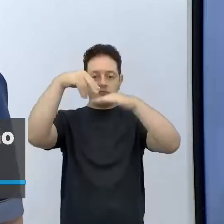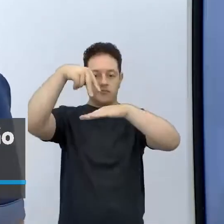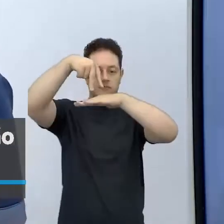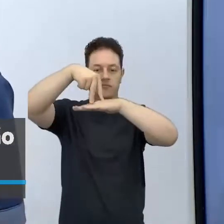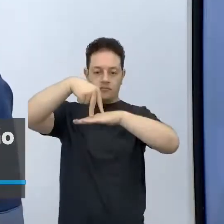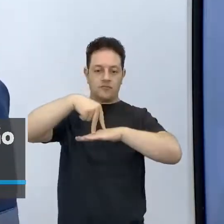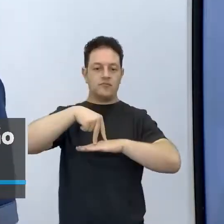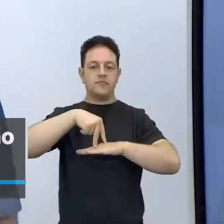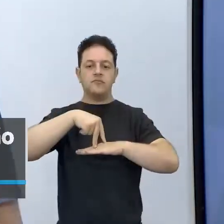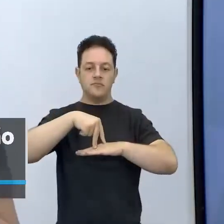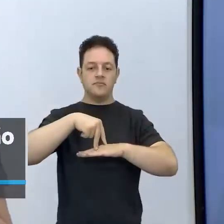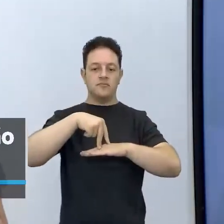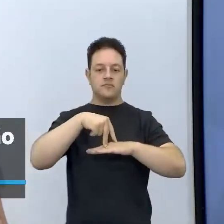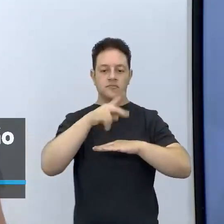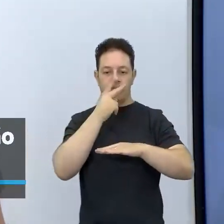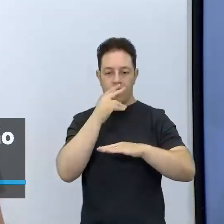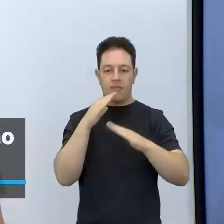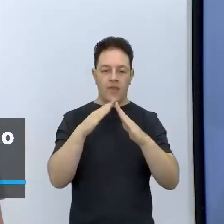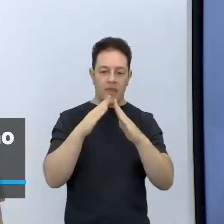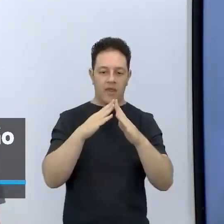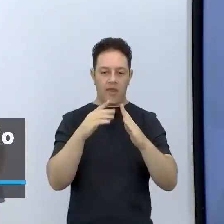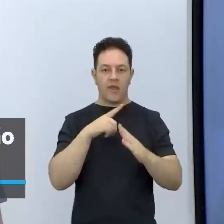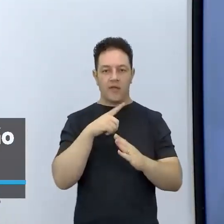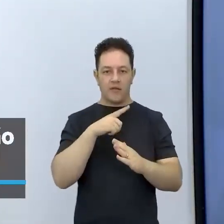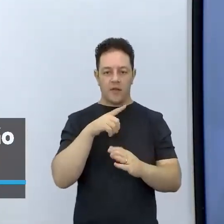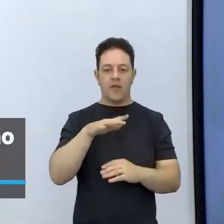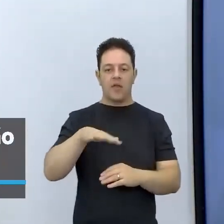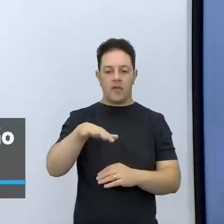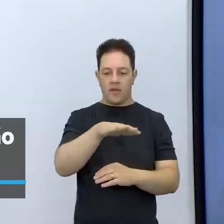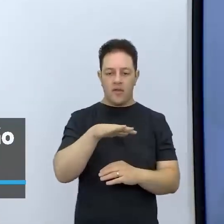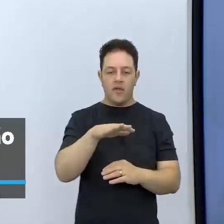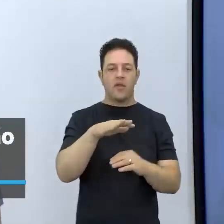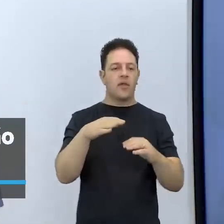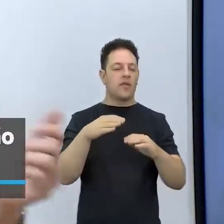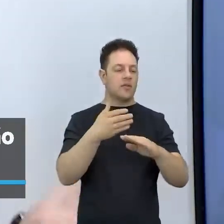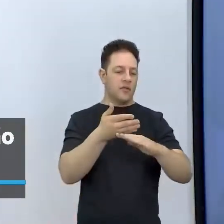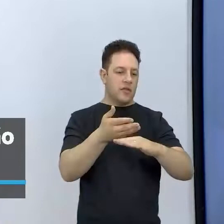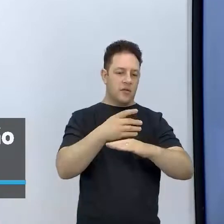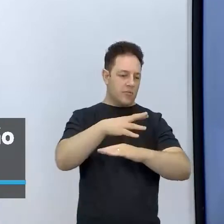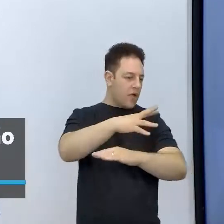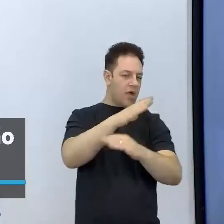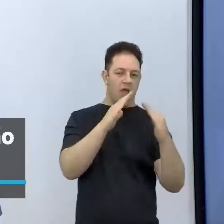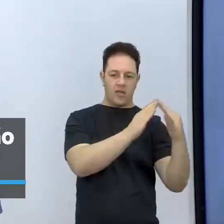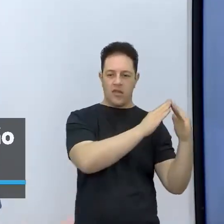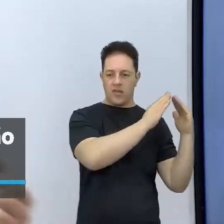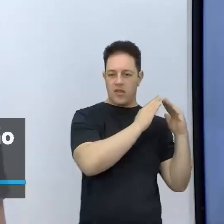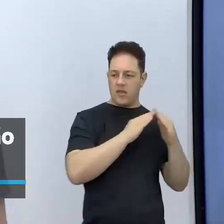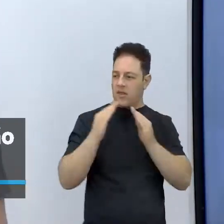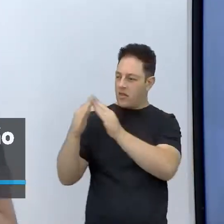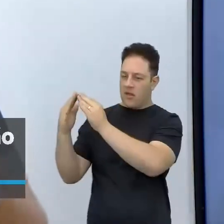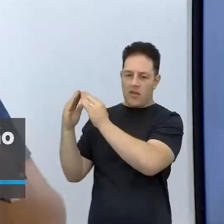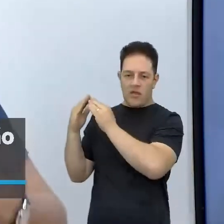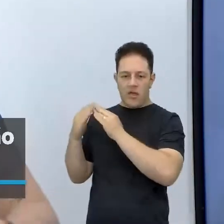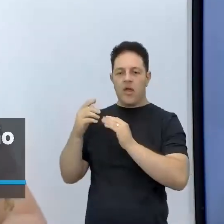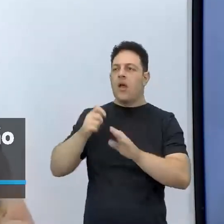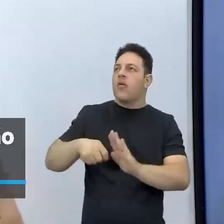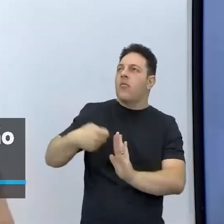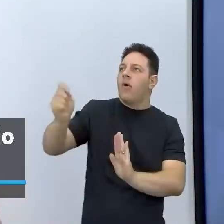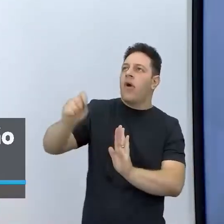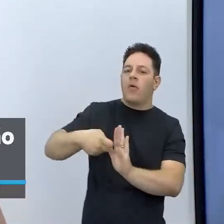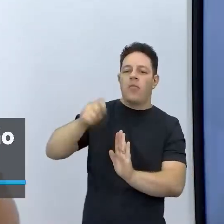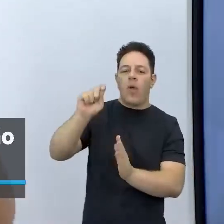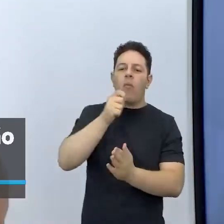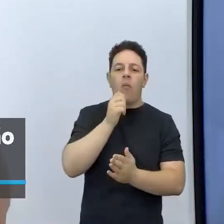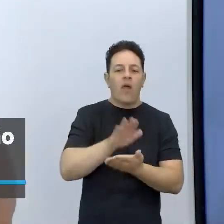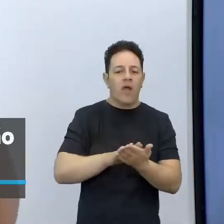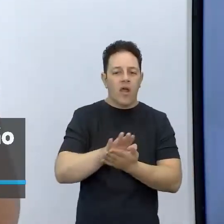casas ao fundo, sem reboco, tem uma criança ao lado, o estilo que ele está,